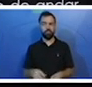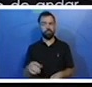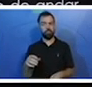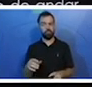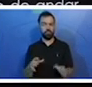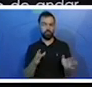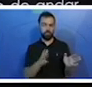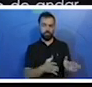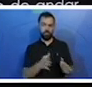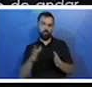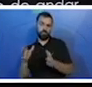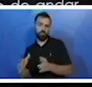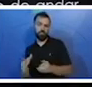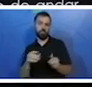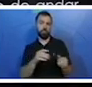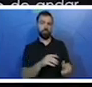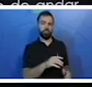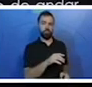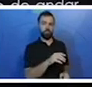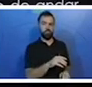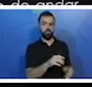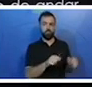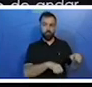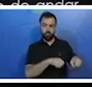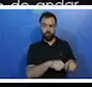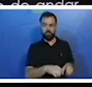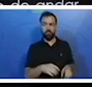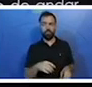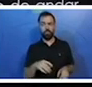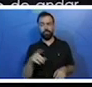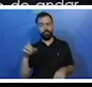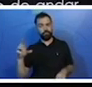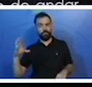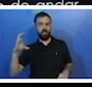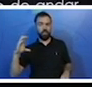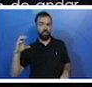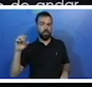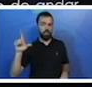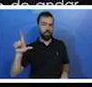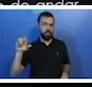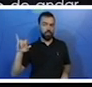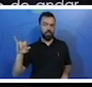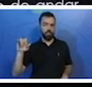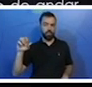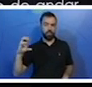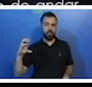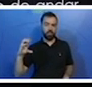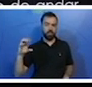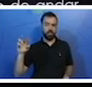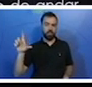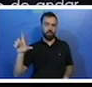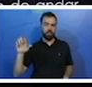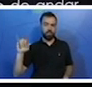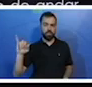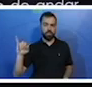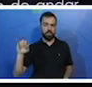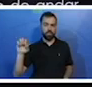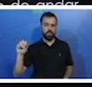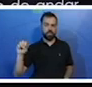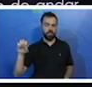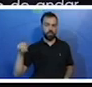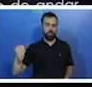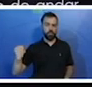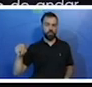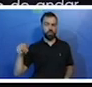diferença? São parecidos? São a mesma coisa? Então já entendemos que andar de bicicleta ela é uma atividade física também. Por